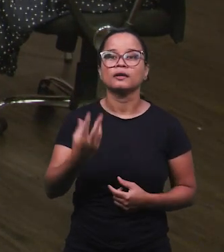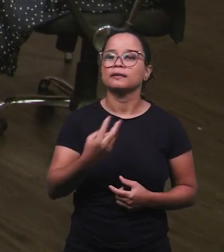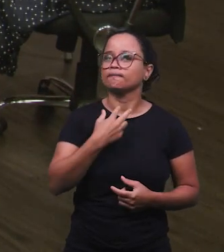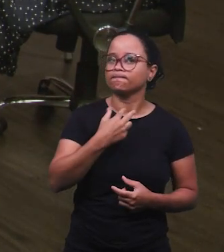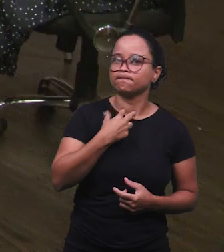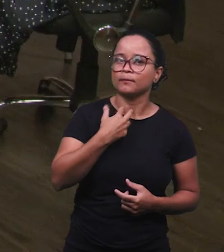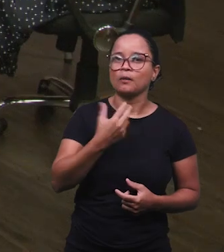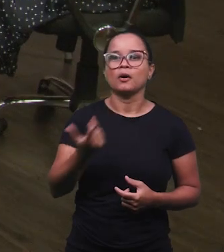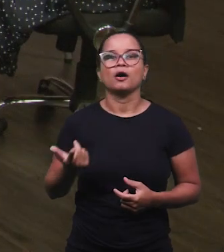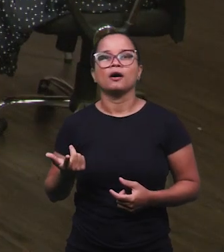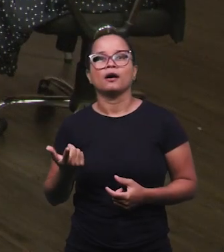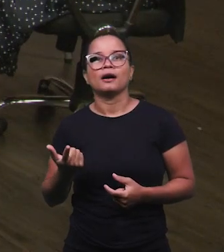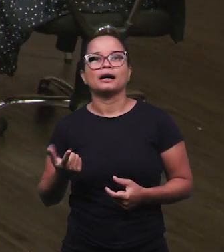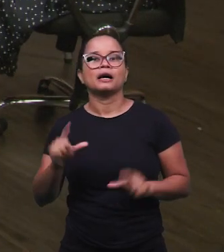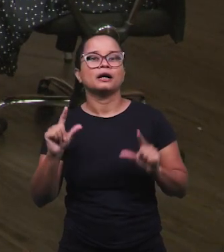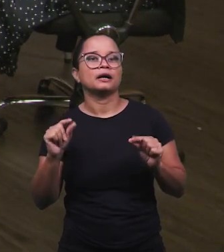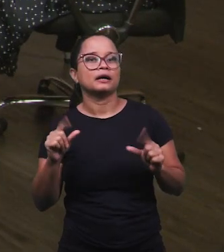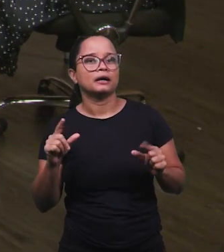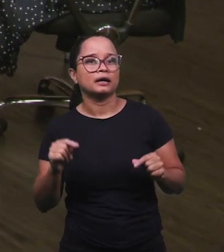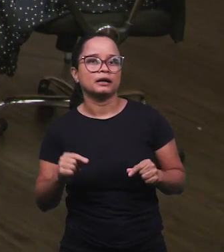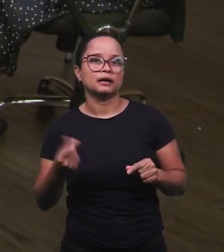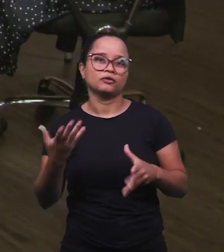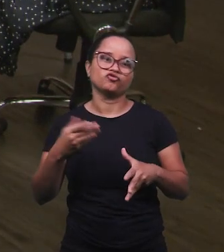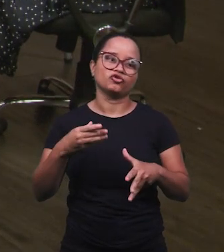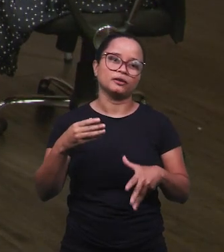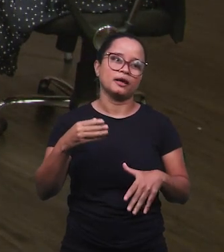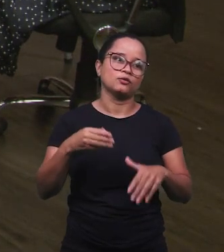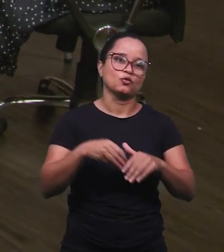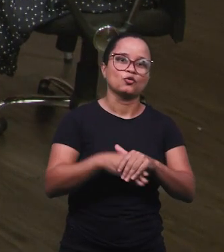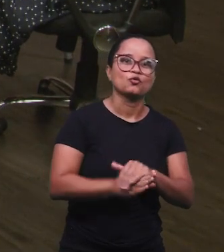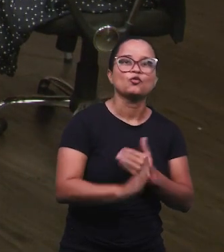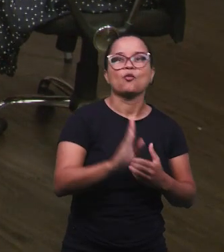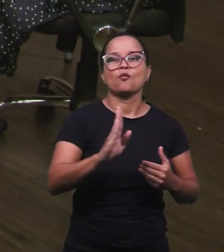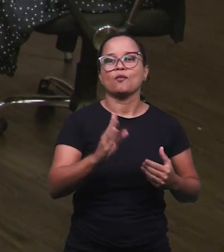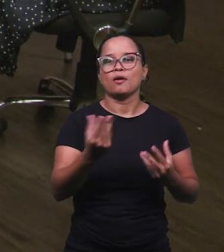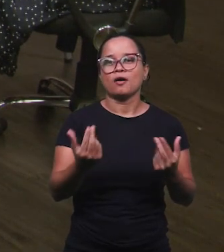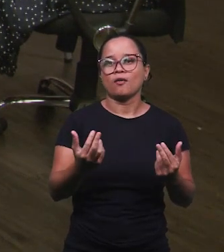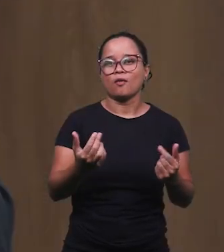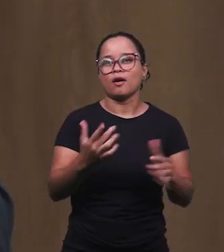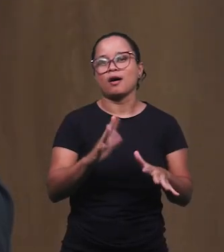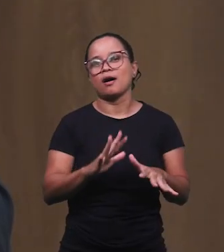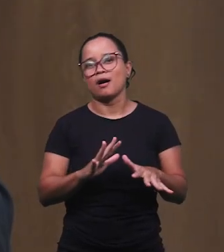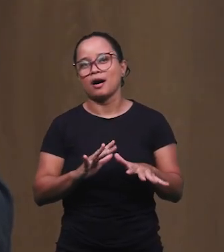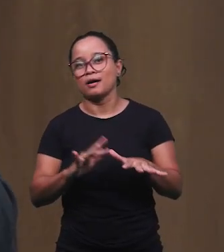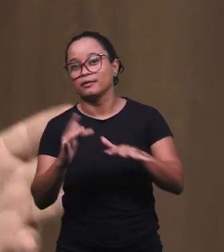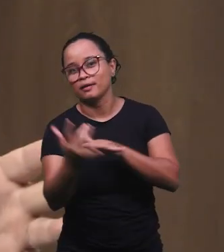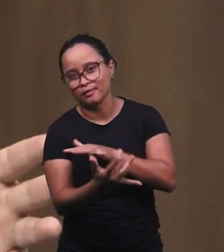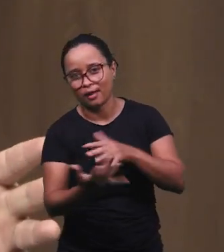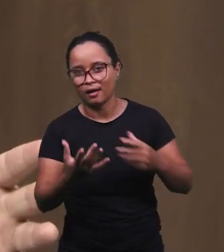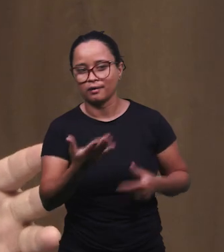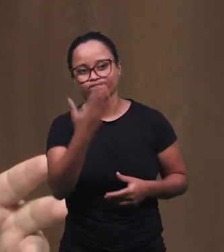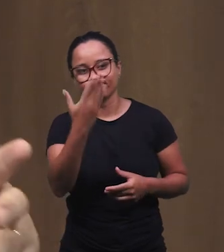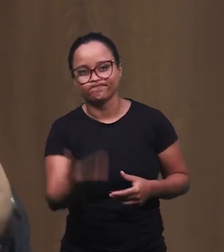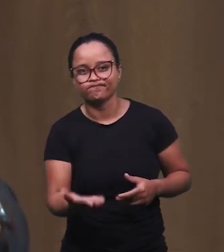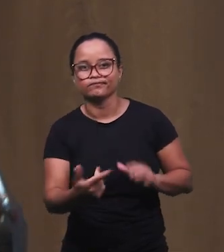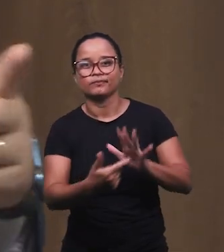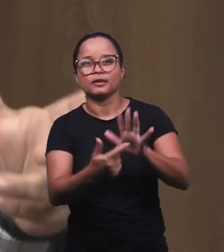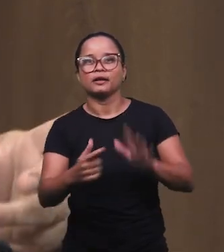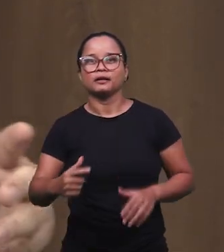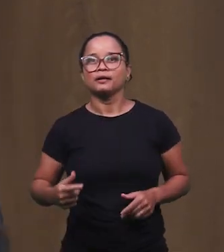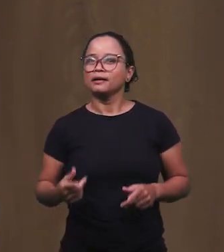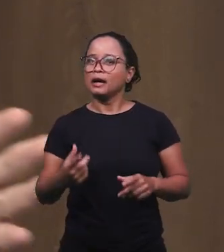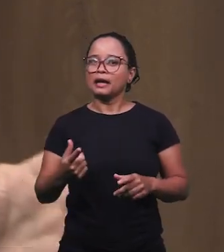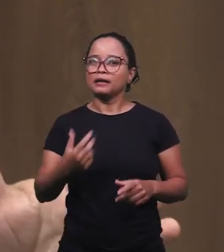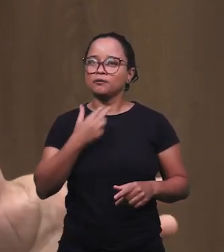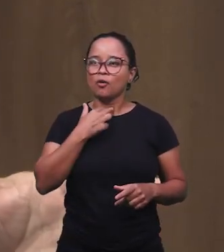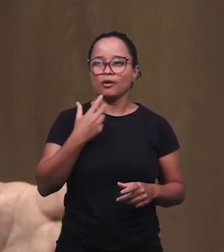nos modismos da mesma forma que a rede social está por aí. A gente não precisa, na verdade não é que a gente não pode,